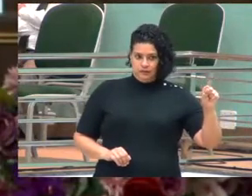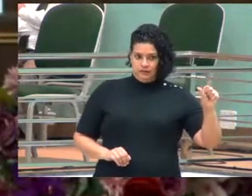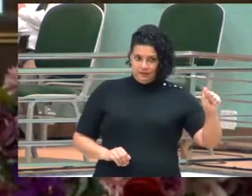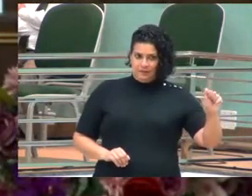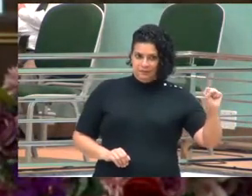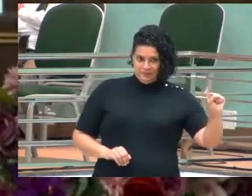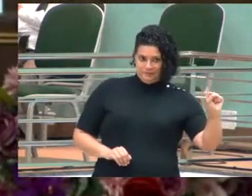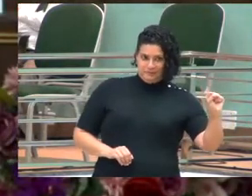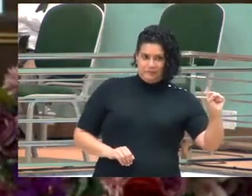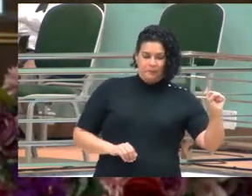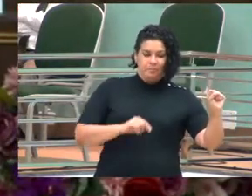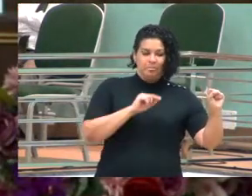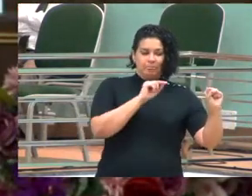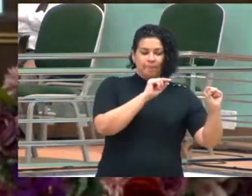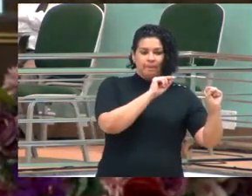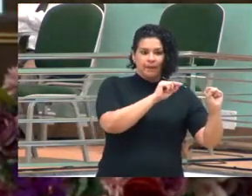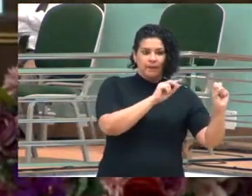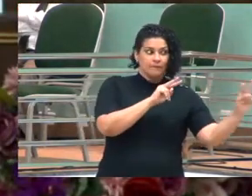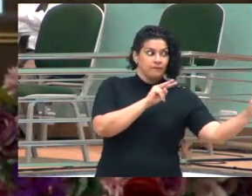adulterando.